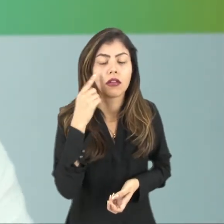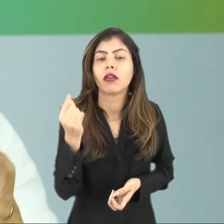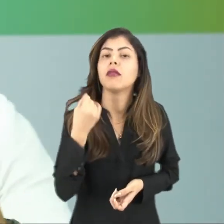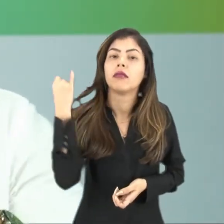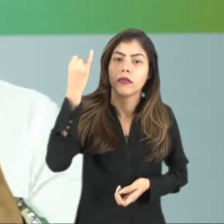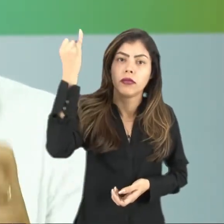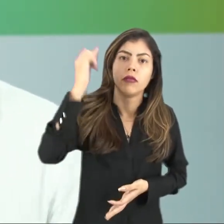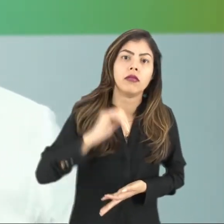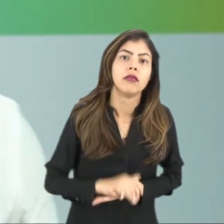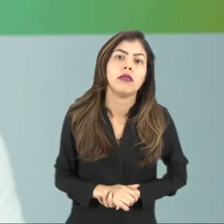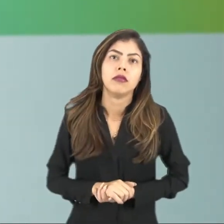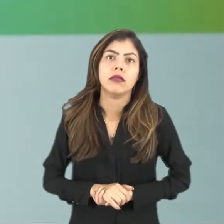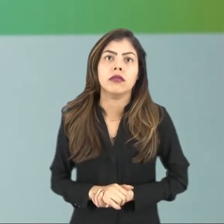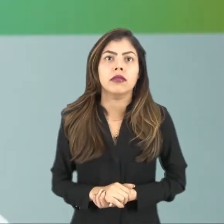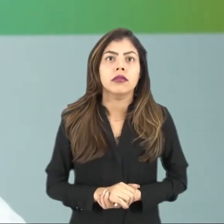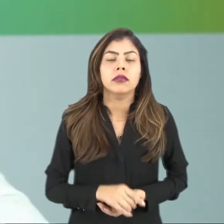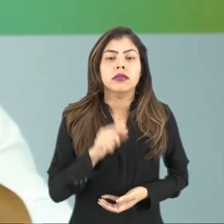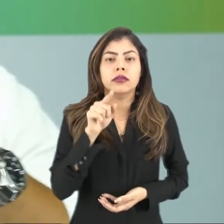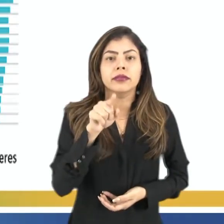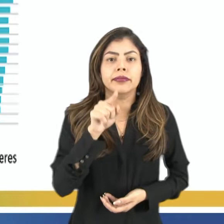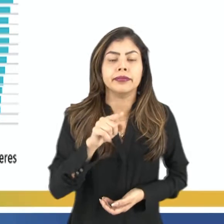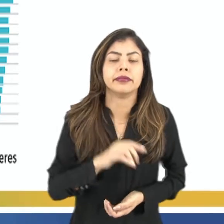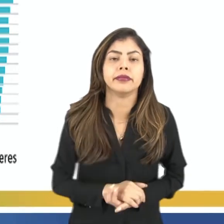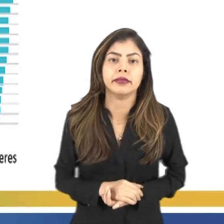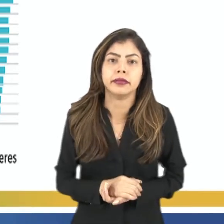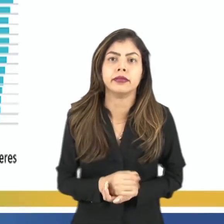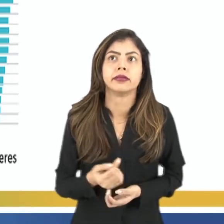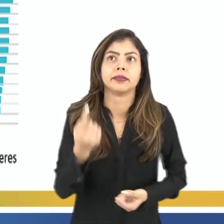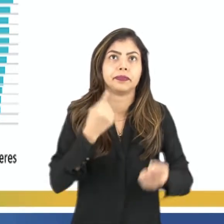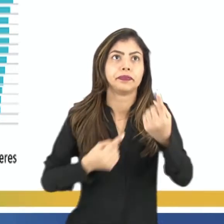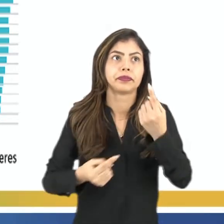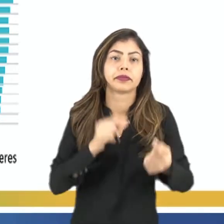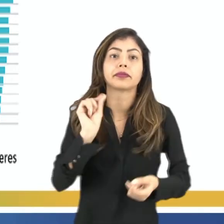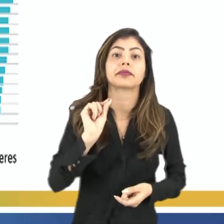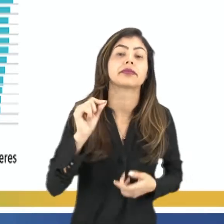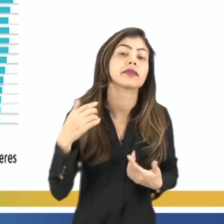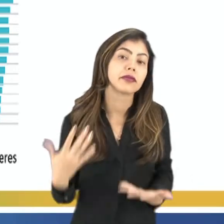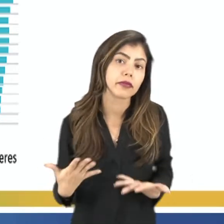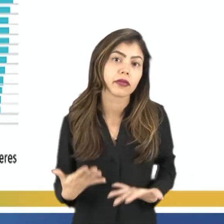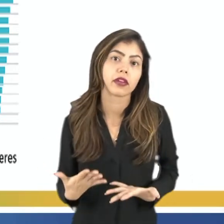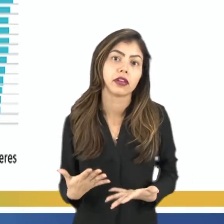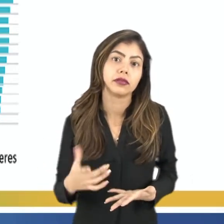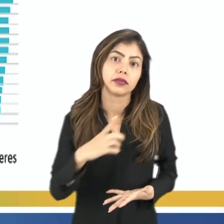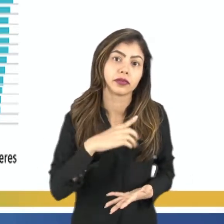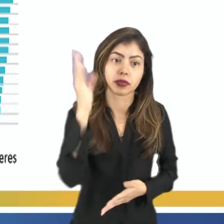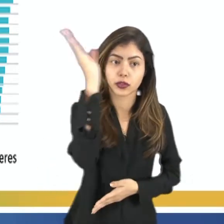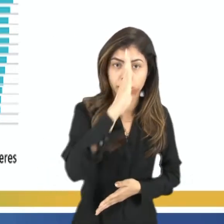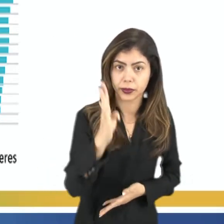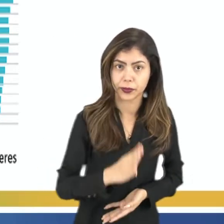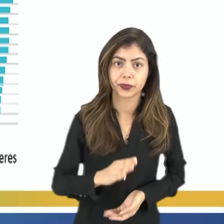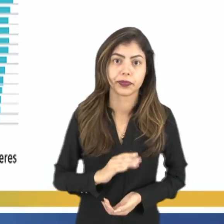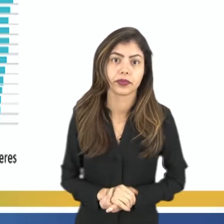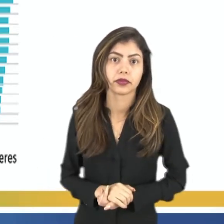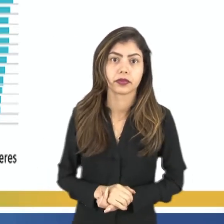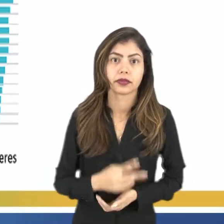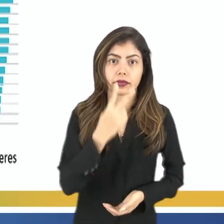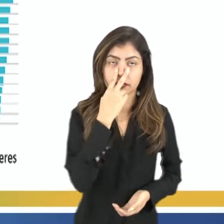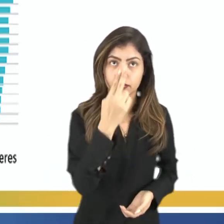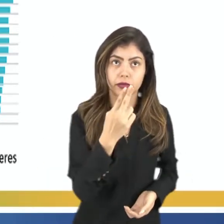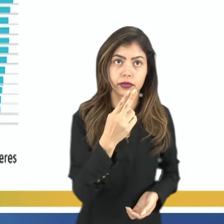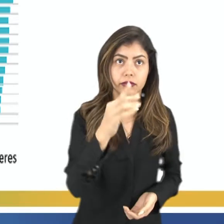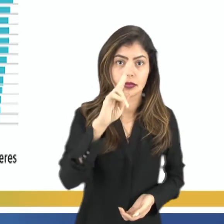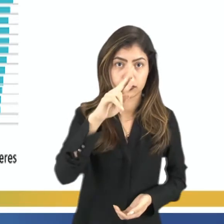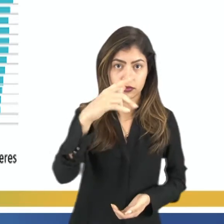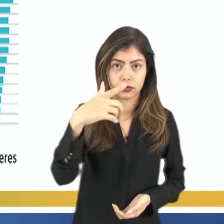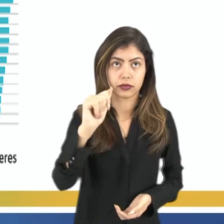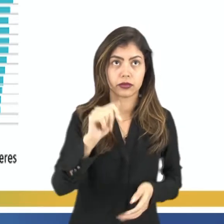tá? Então é muito interessante. Esse gráfico aqui já está relacionado com o quê? Com um gráfico do Brasil,